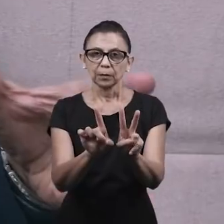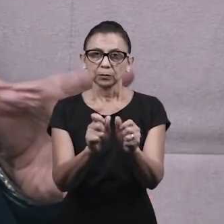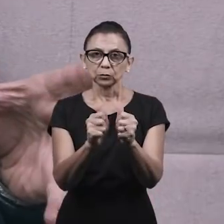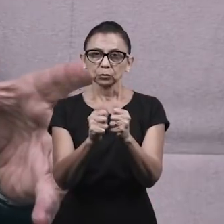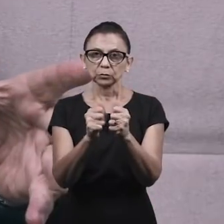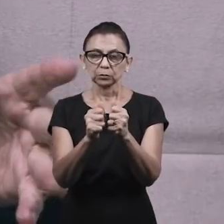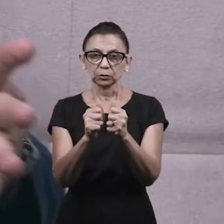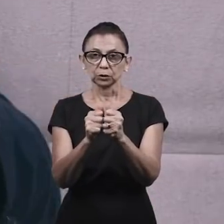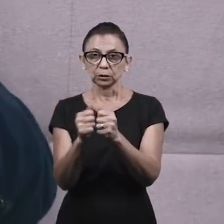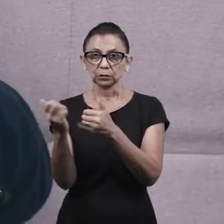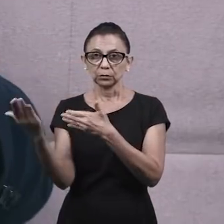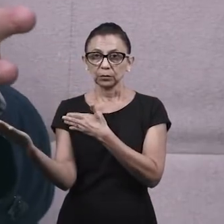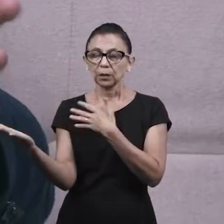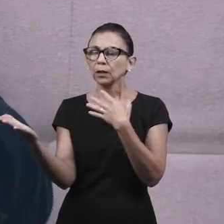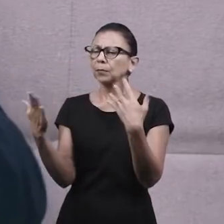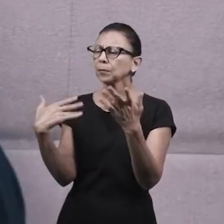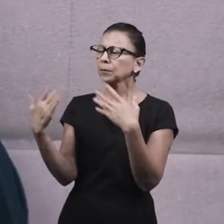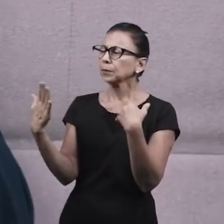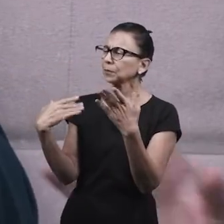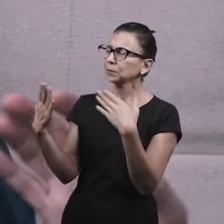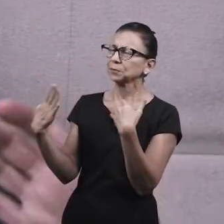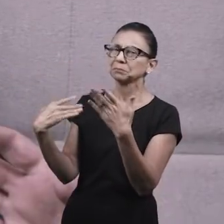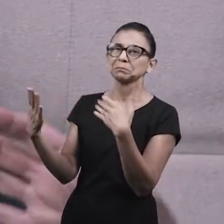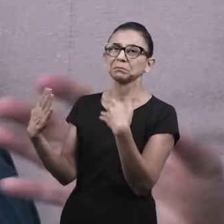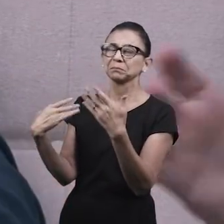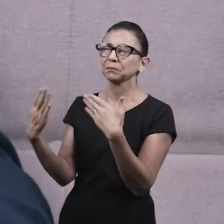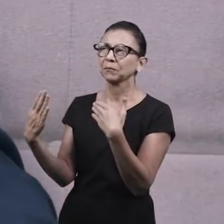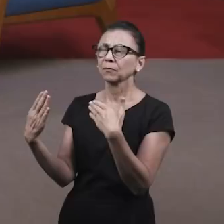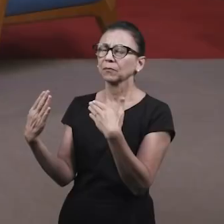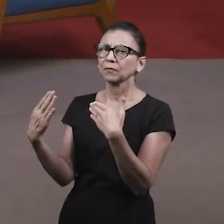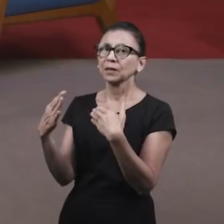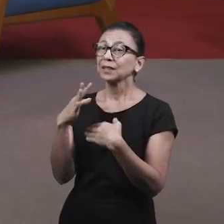desapareceu-lhes. Como é que foi essa revelação do mistério? E durante